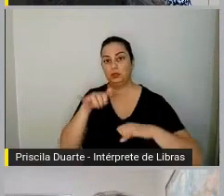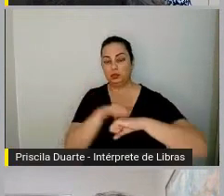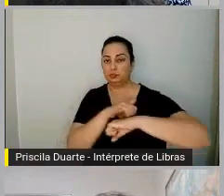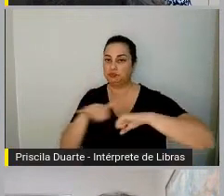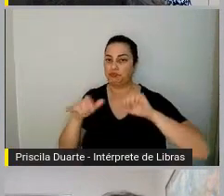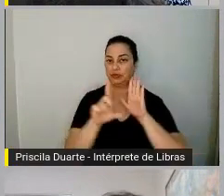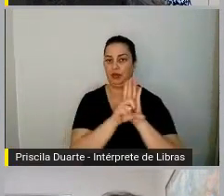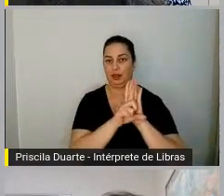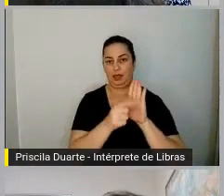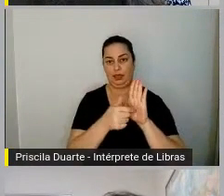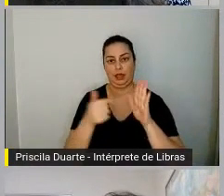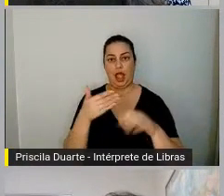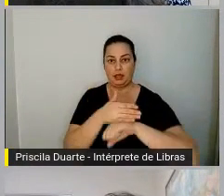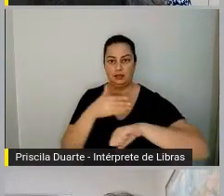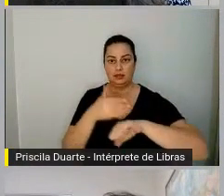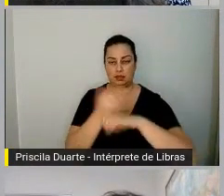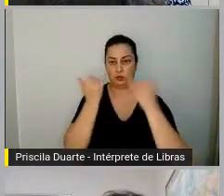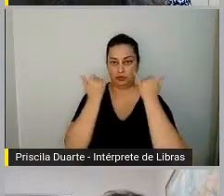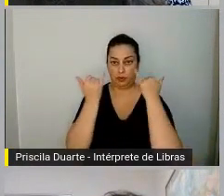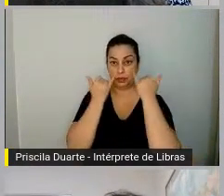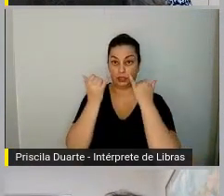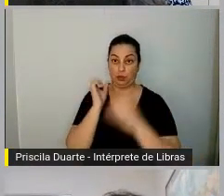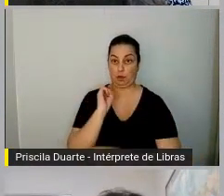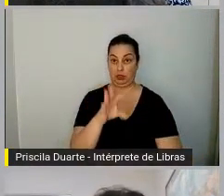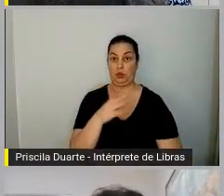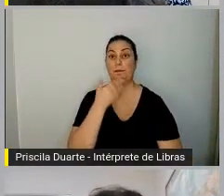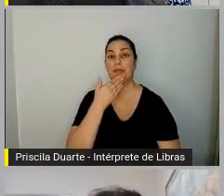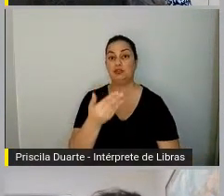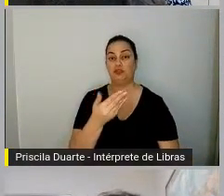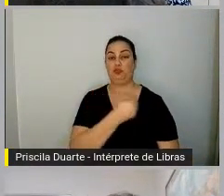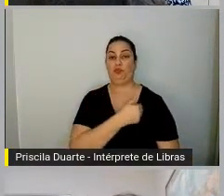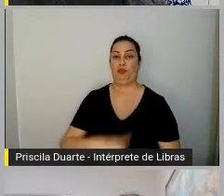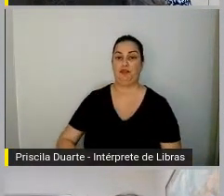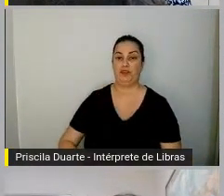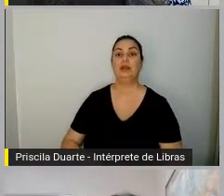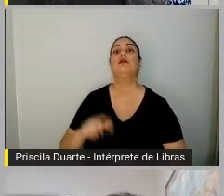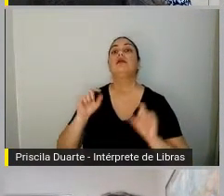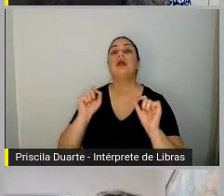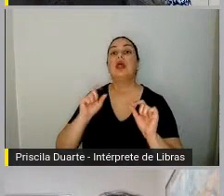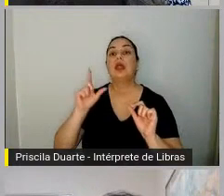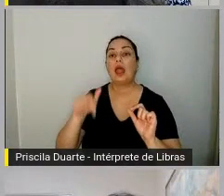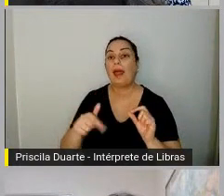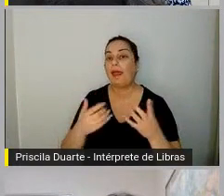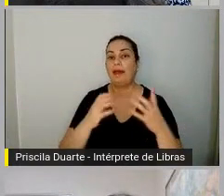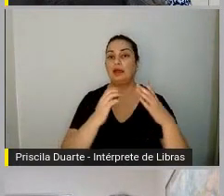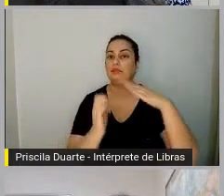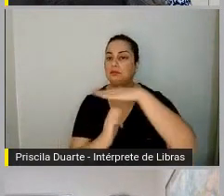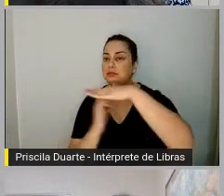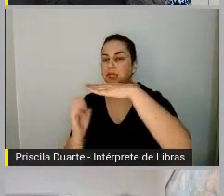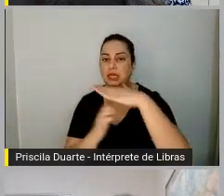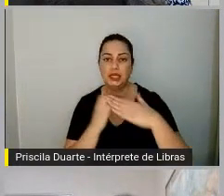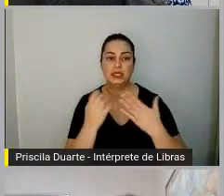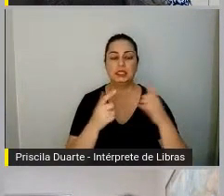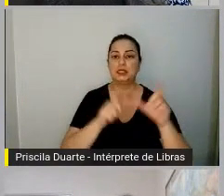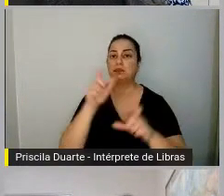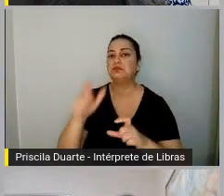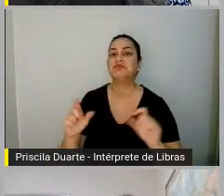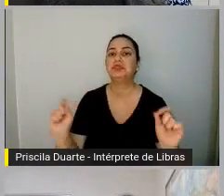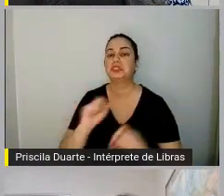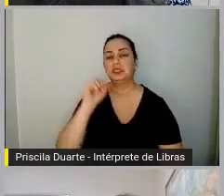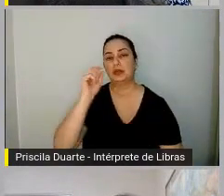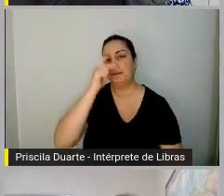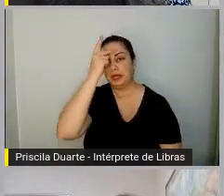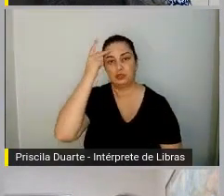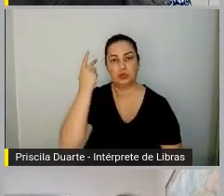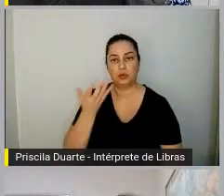o governo, queremos saber quem é a distribuição, né, dos principais beneficiários, e aí vem a